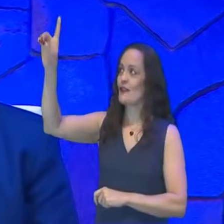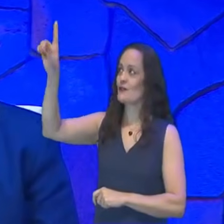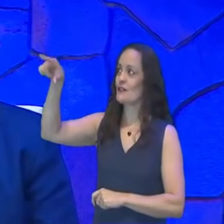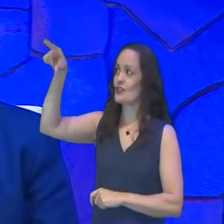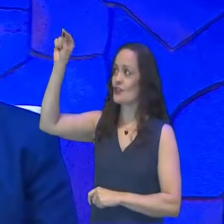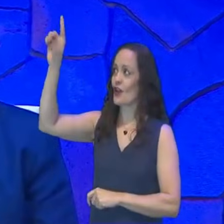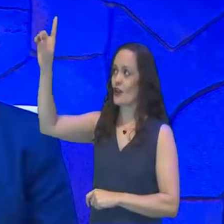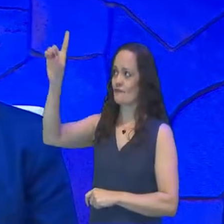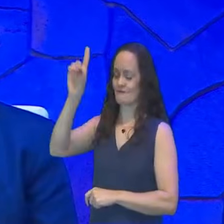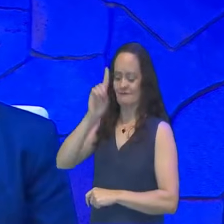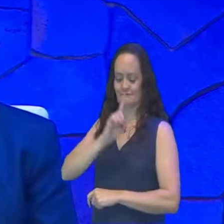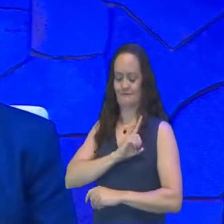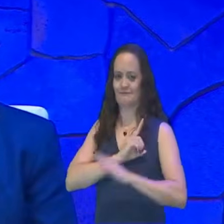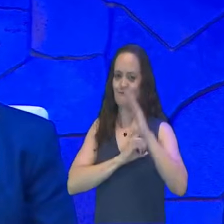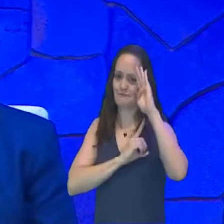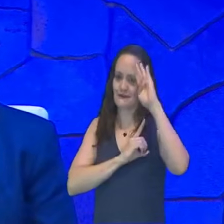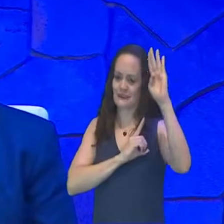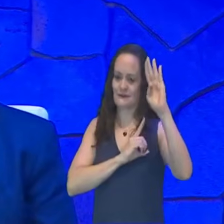Senhor.